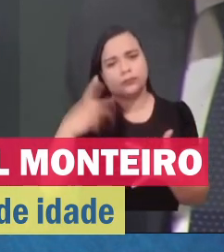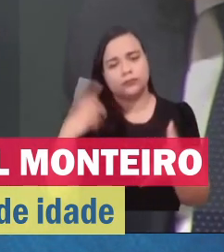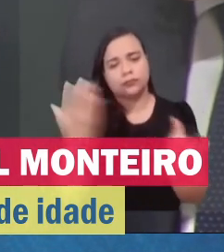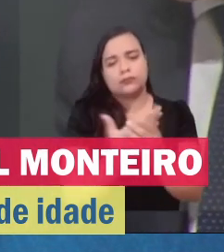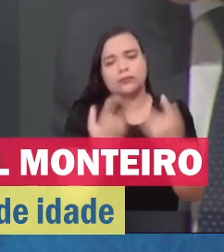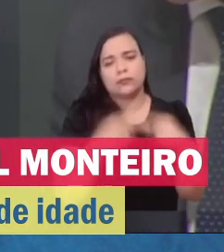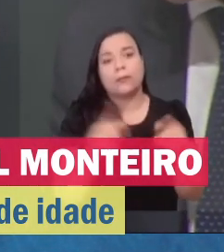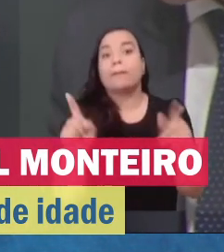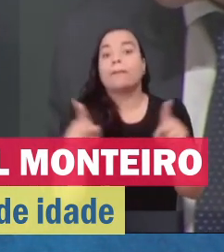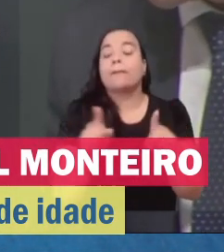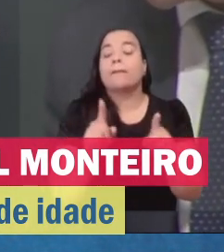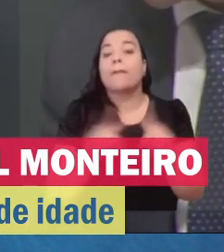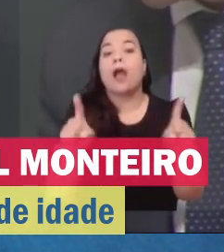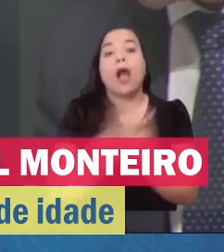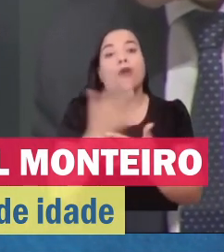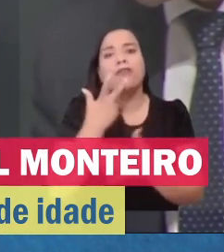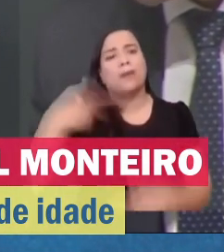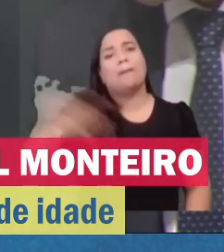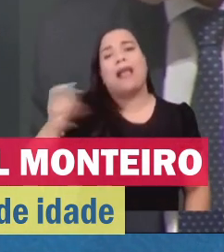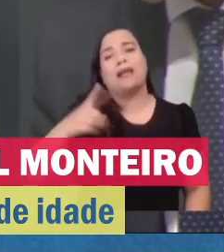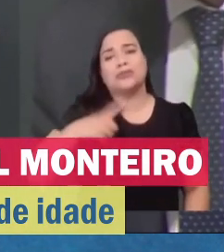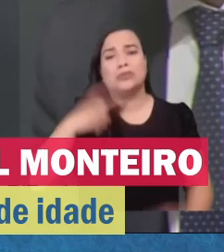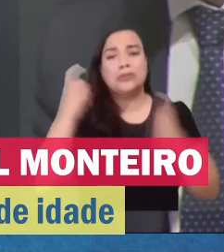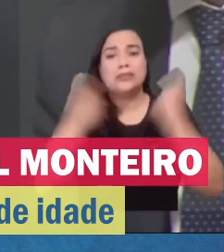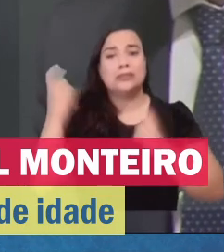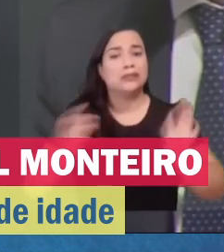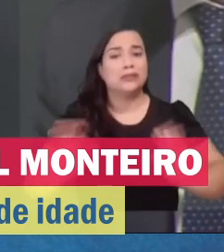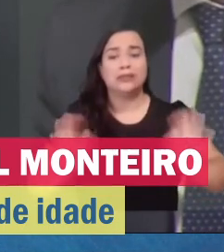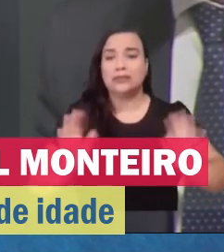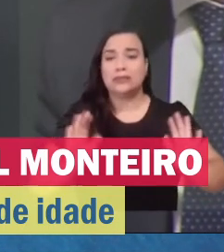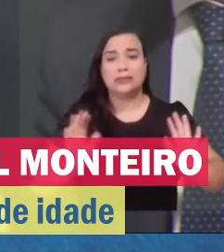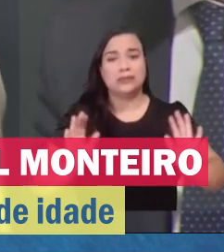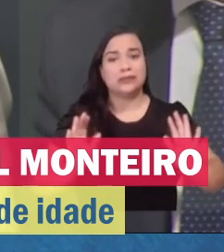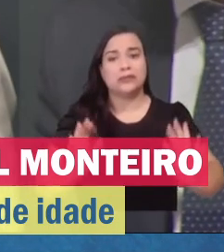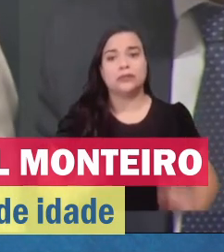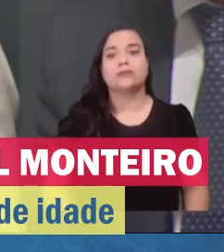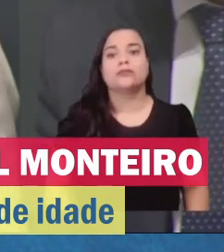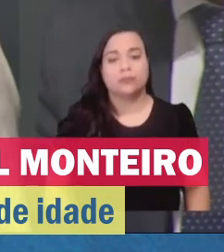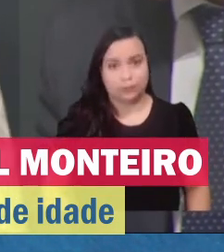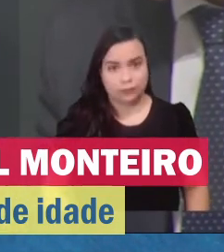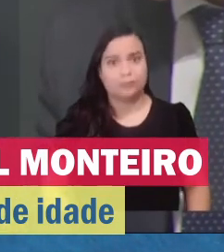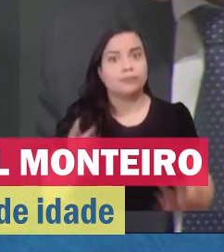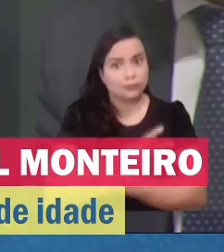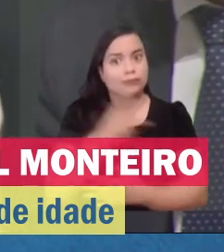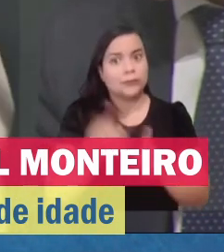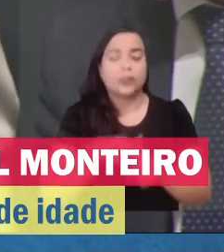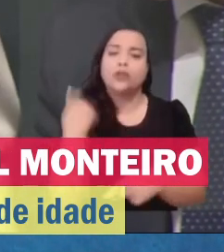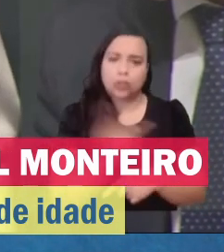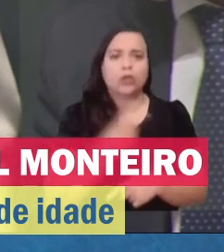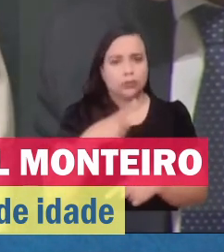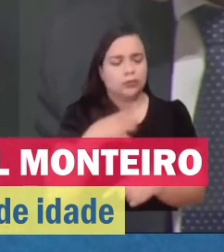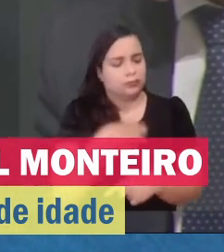disseram: tenho medo, tenho temor. Aliás, a situação atinge até todos nós. Muitos